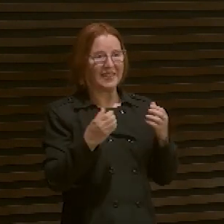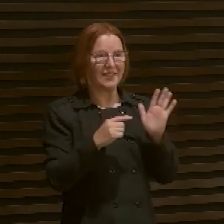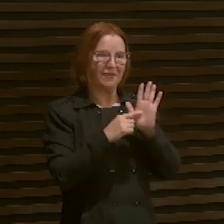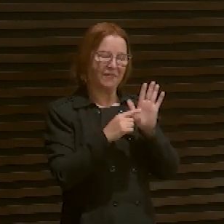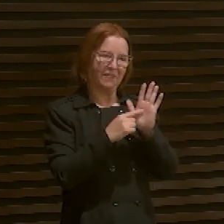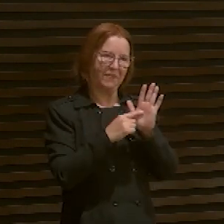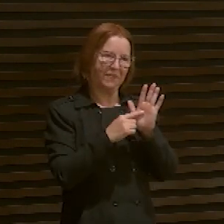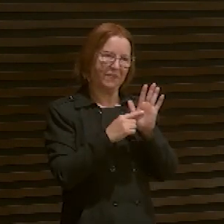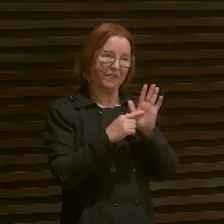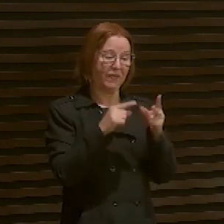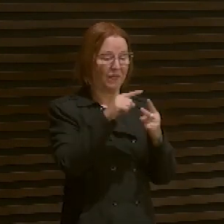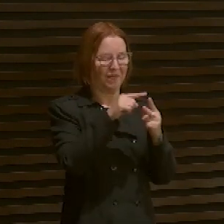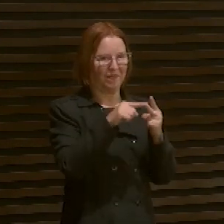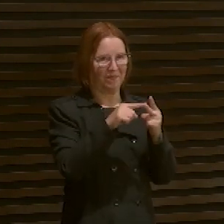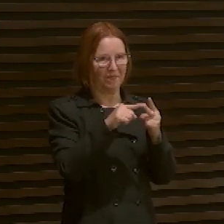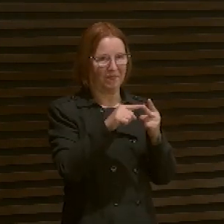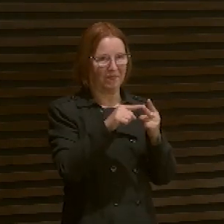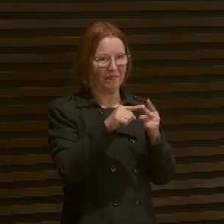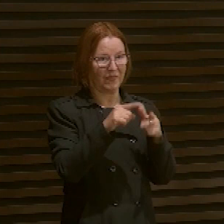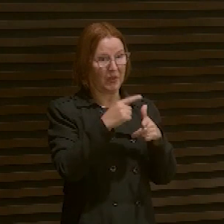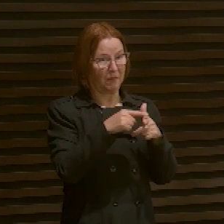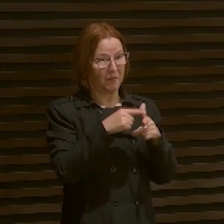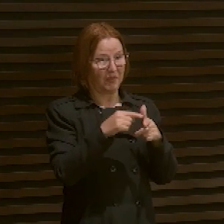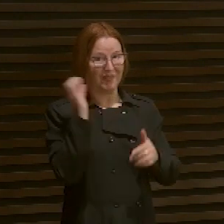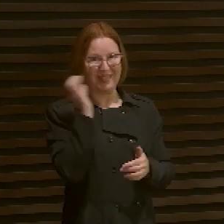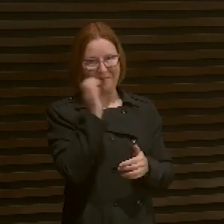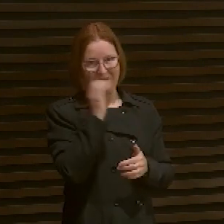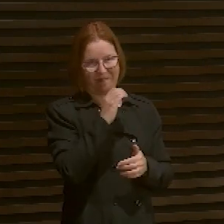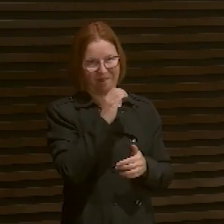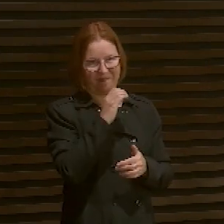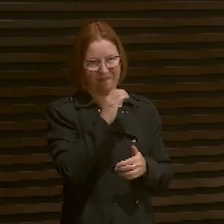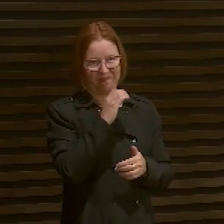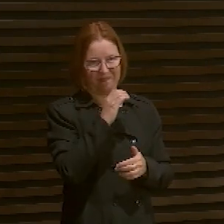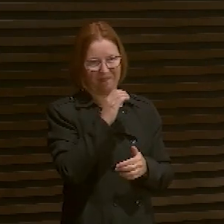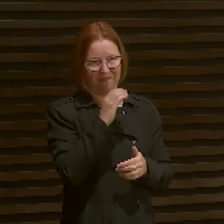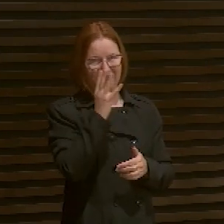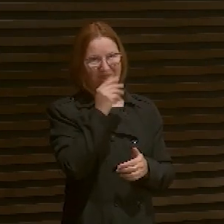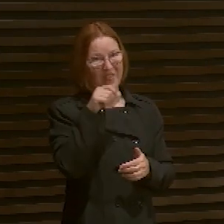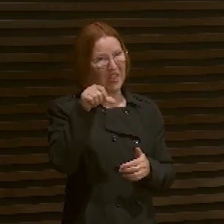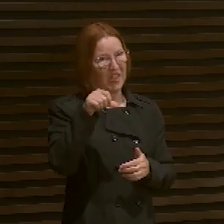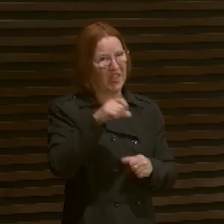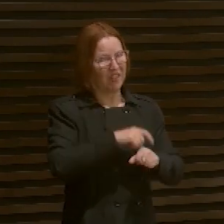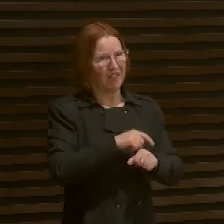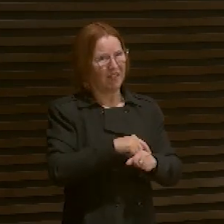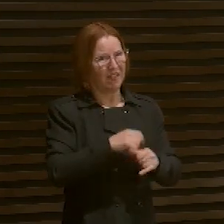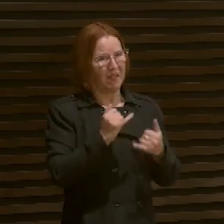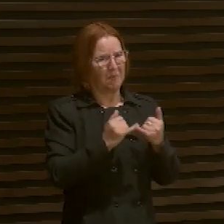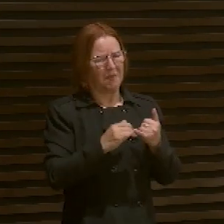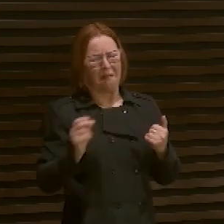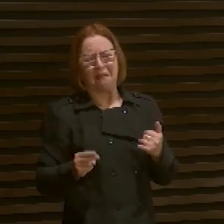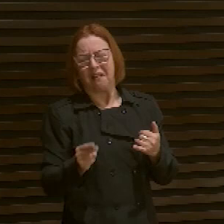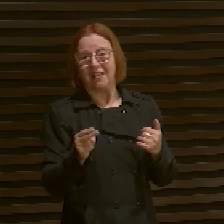seguinte: duas coisas. As provações, elas são breves. Demorou 9 horas lá, parecia uma eternidade, mas foi